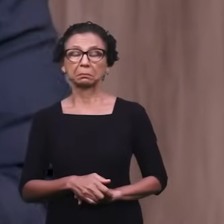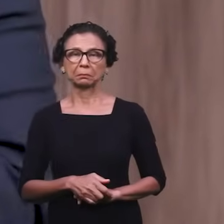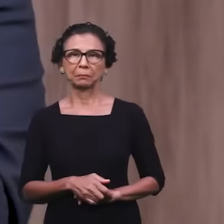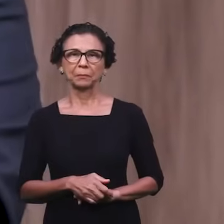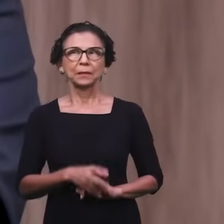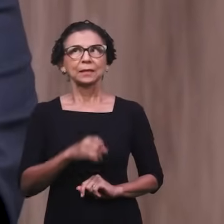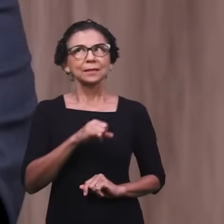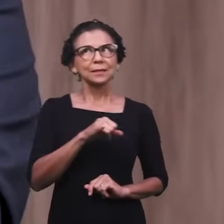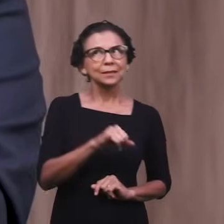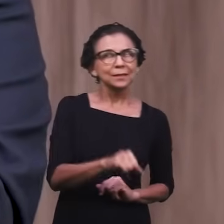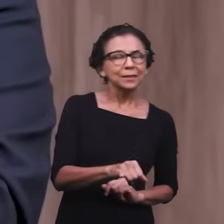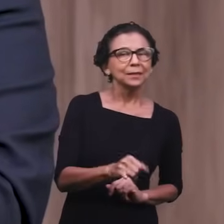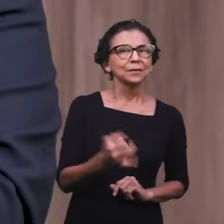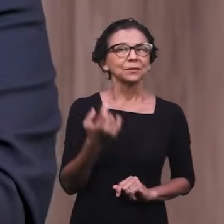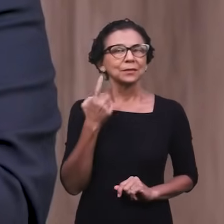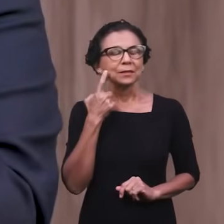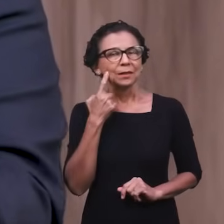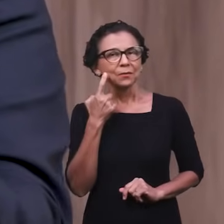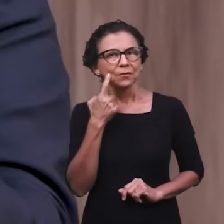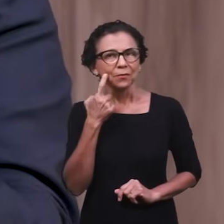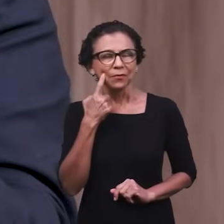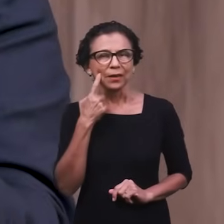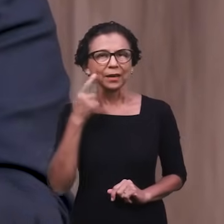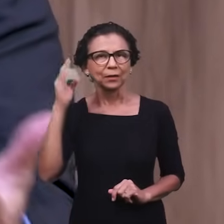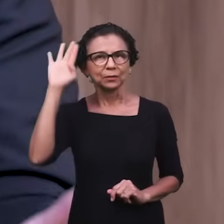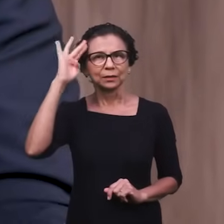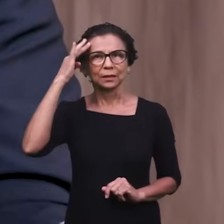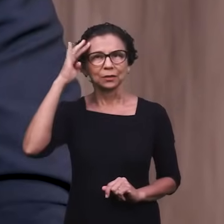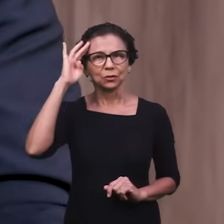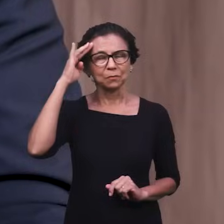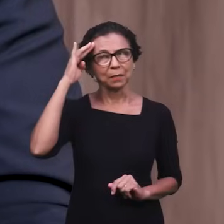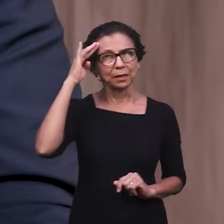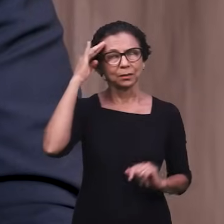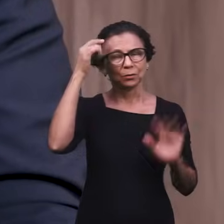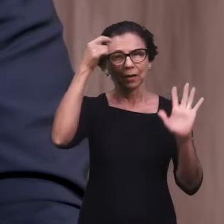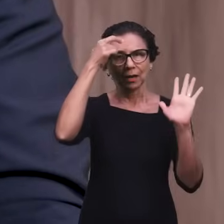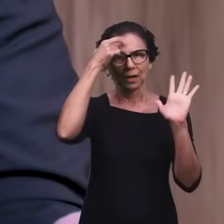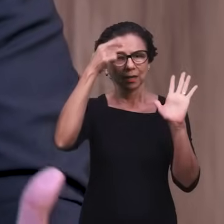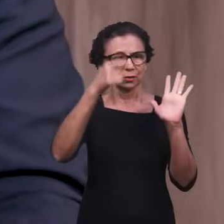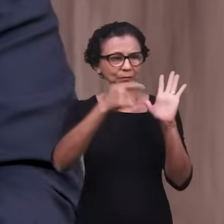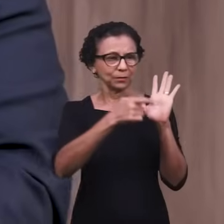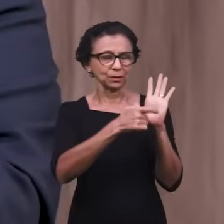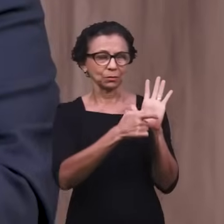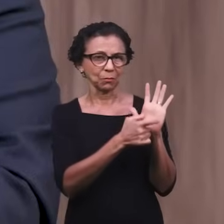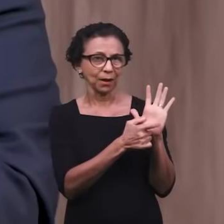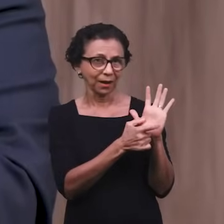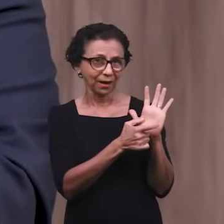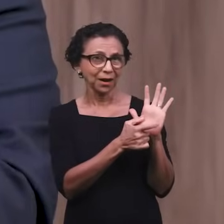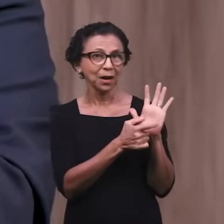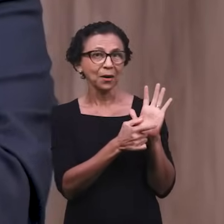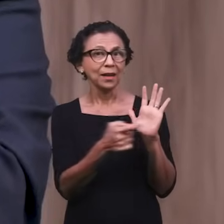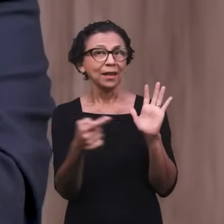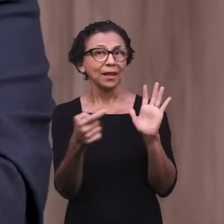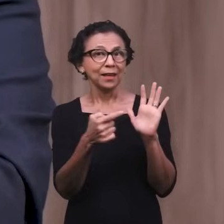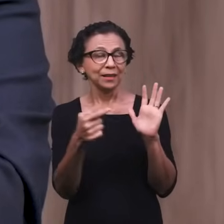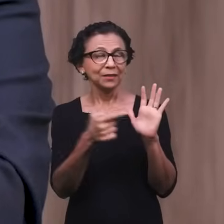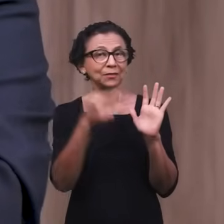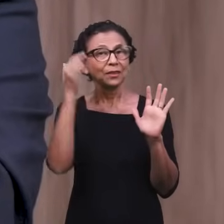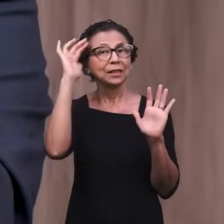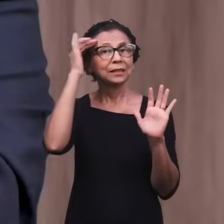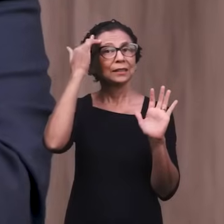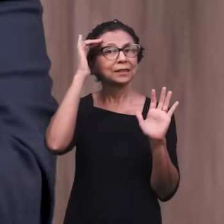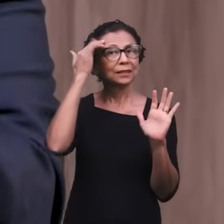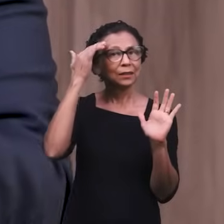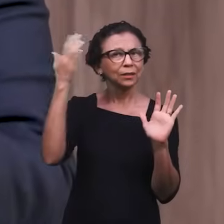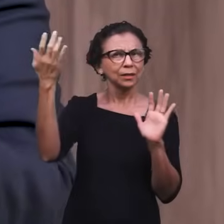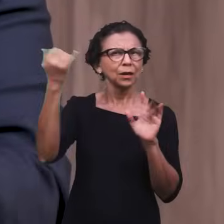Se submeter numa interpretação da inteligência artificial, ele vai entender que o Senhor estaria aqui, porque aqui